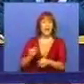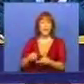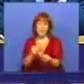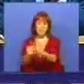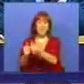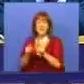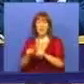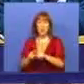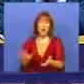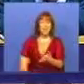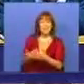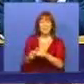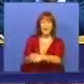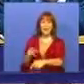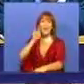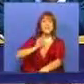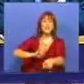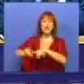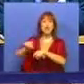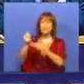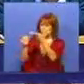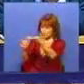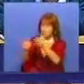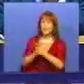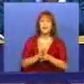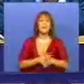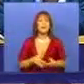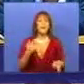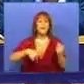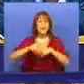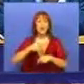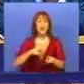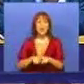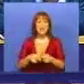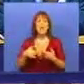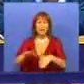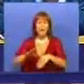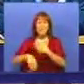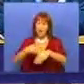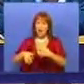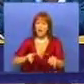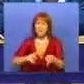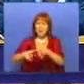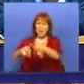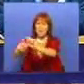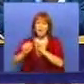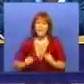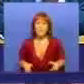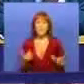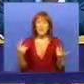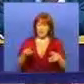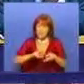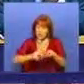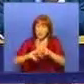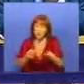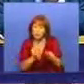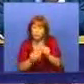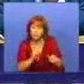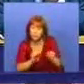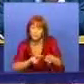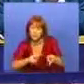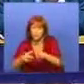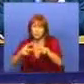matéria suscitada pela Sra. Deputada, nós vamos corrigi-la. Estamos a corrigi-la.